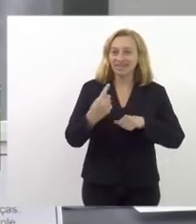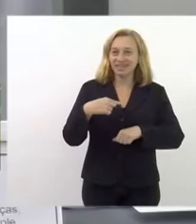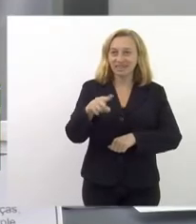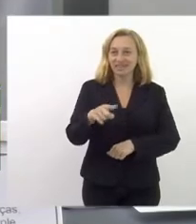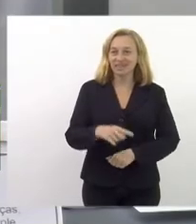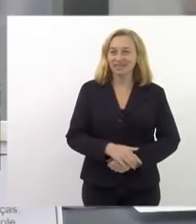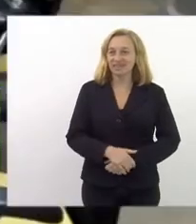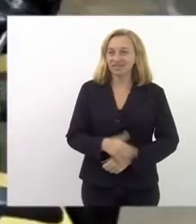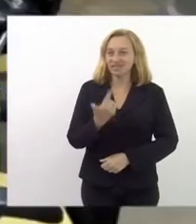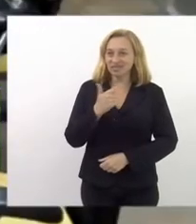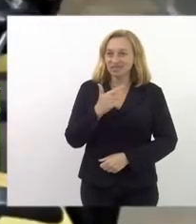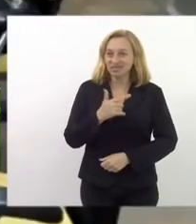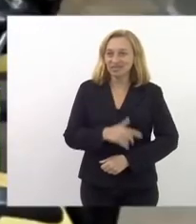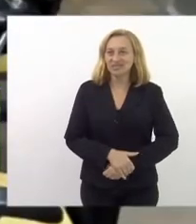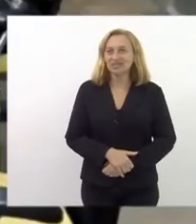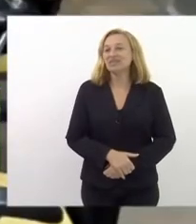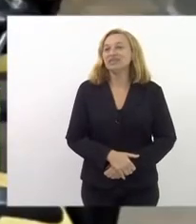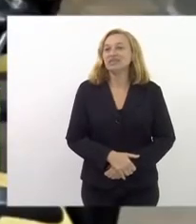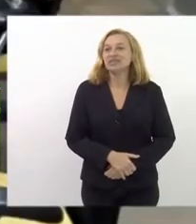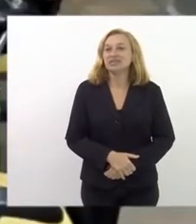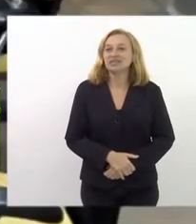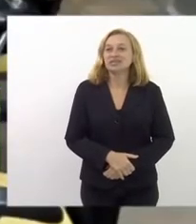Isso é assim. Agora foi. Aí,